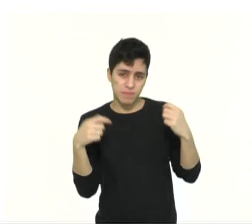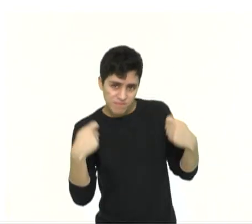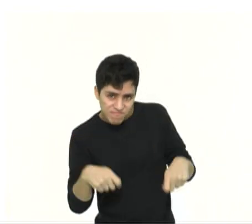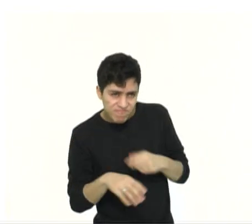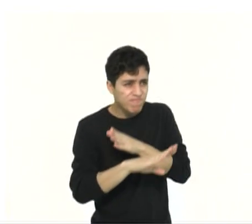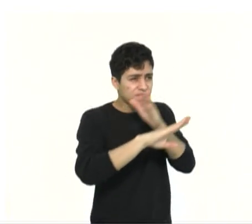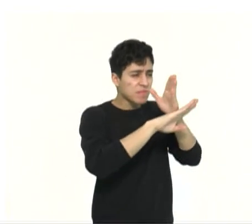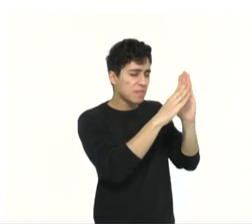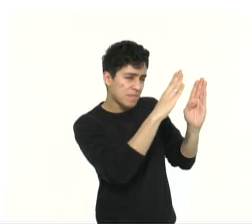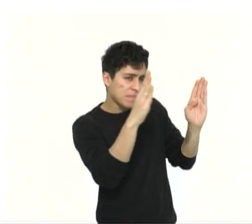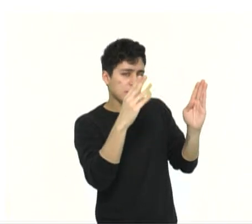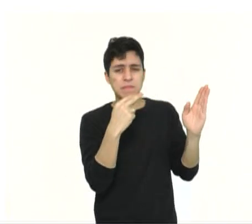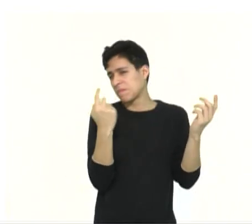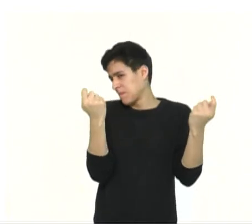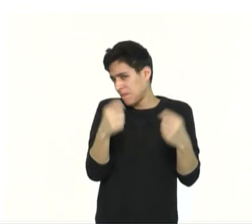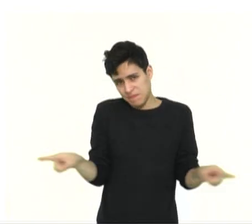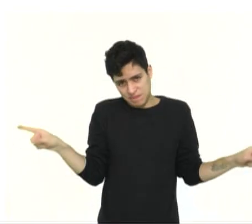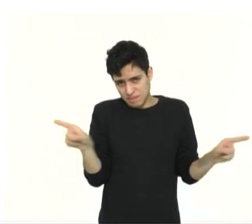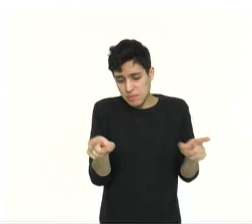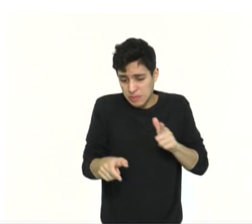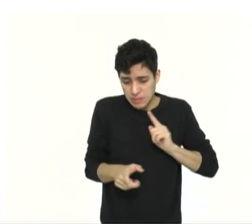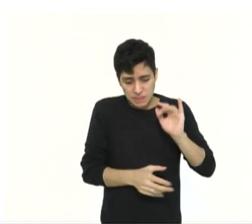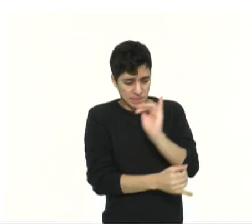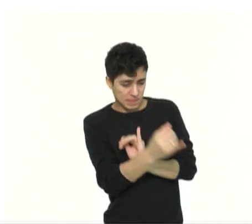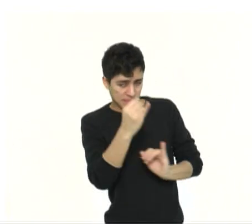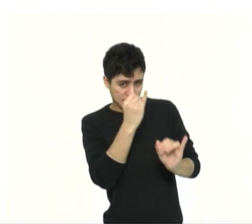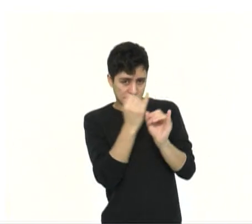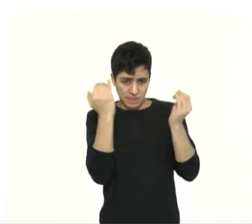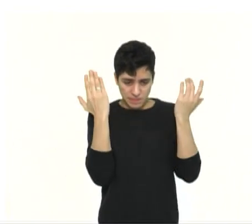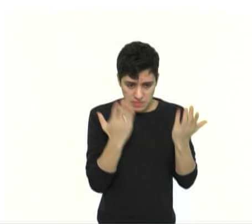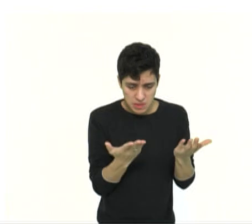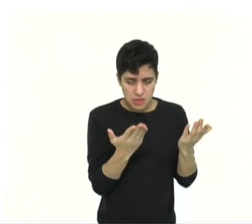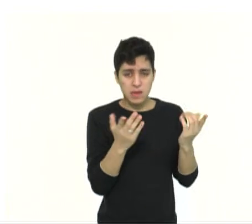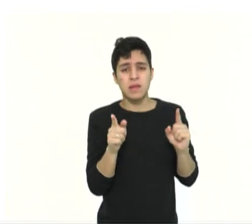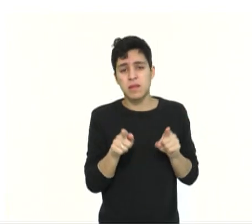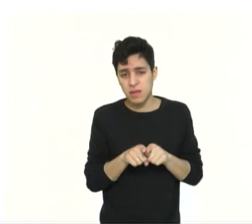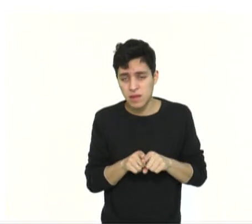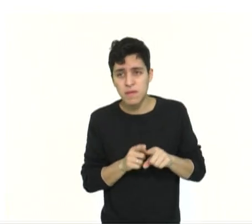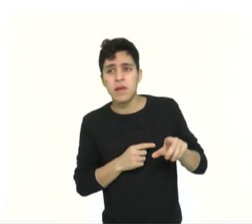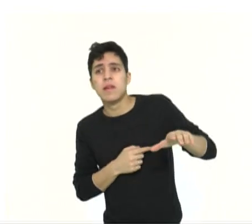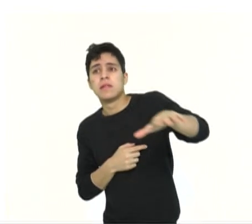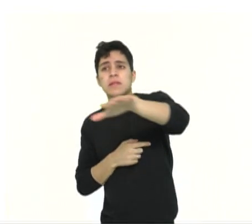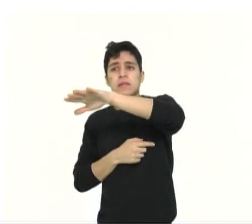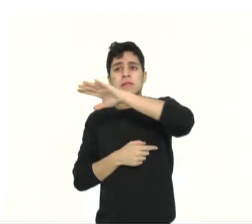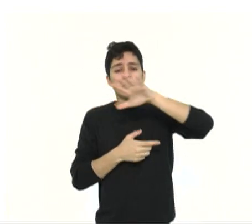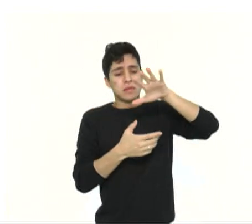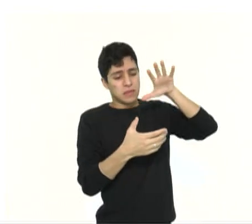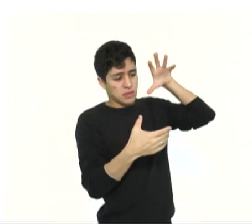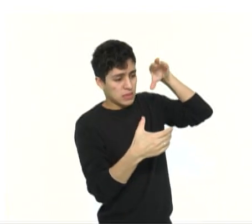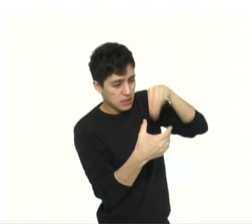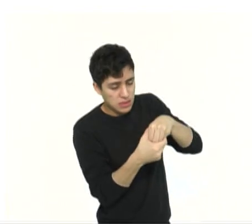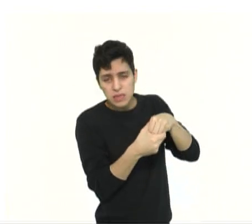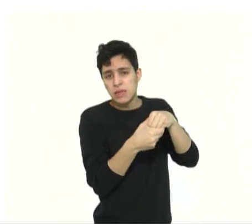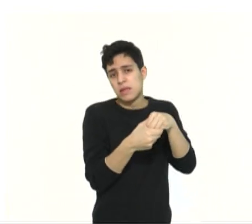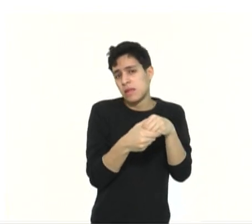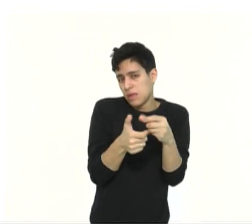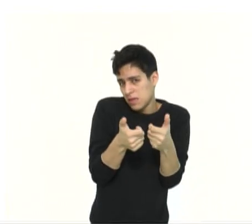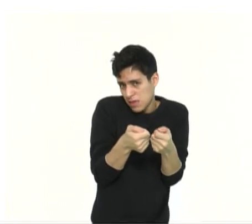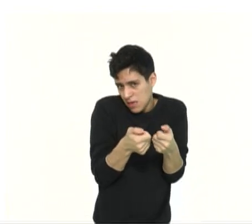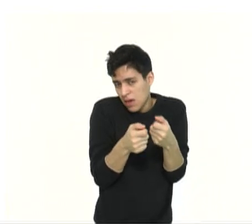importância social, visando ao convencimento do leitor, veicula-se em jornais, revistas e sites da